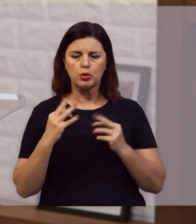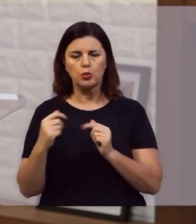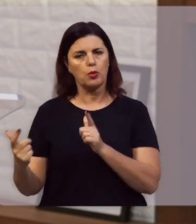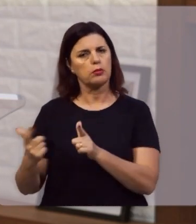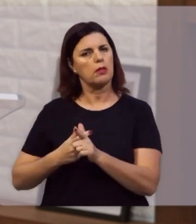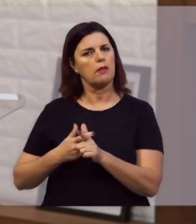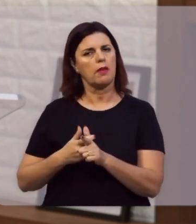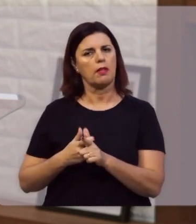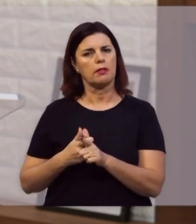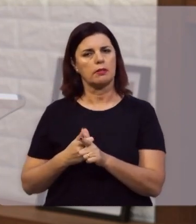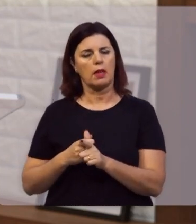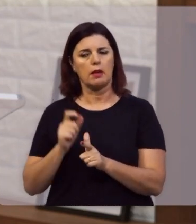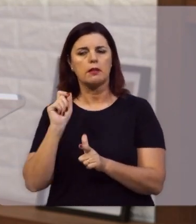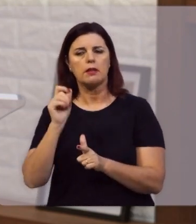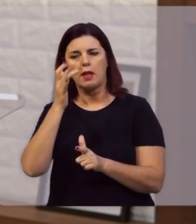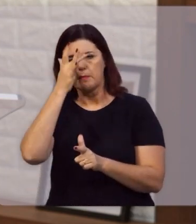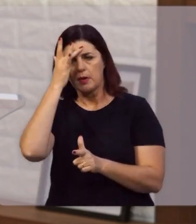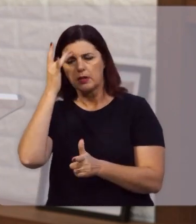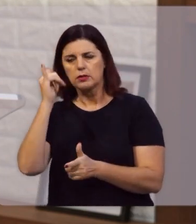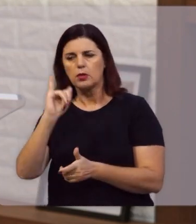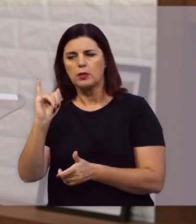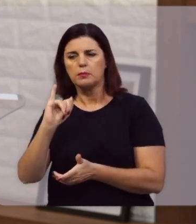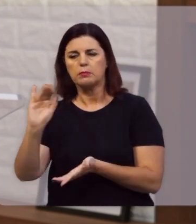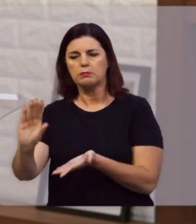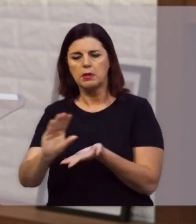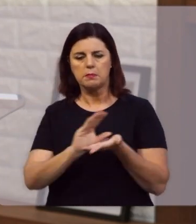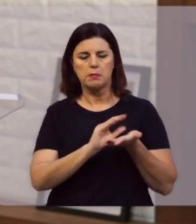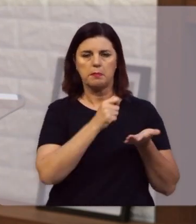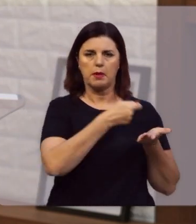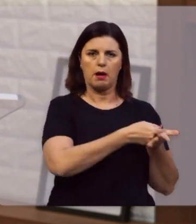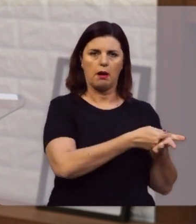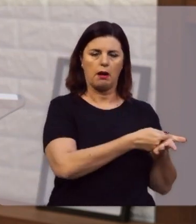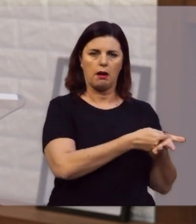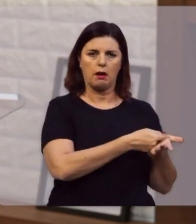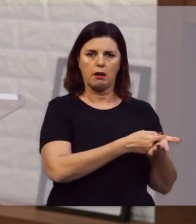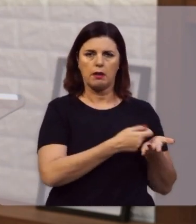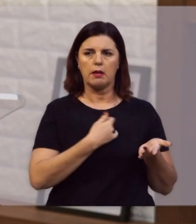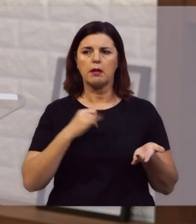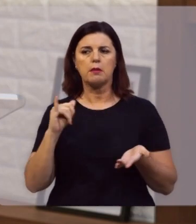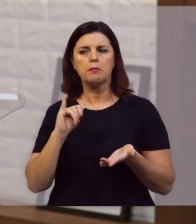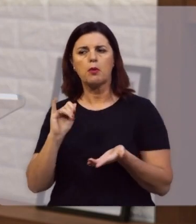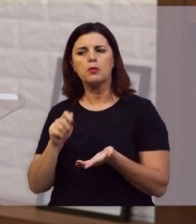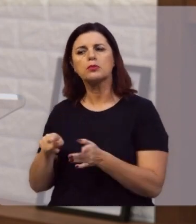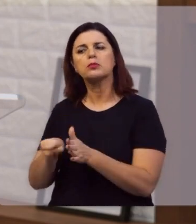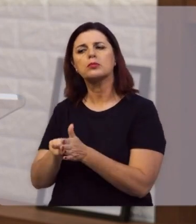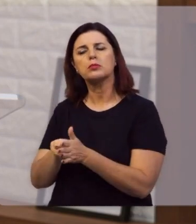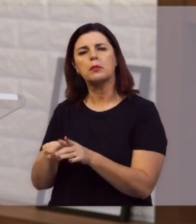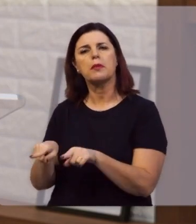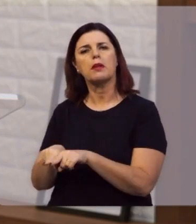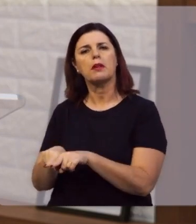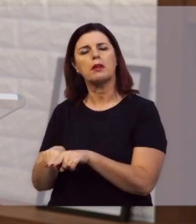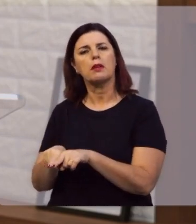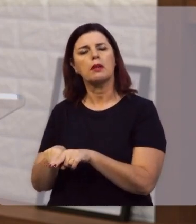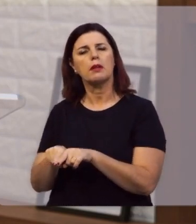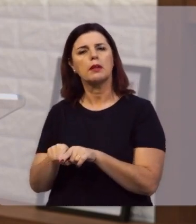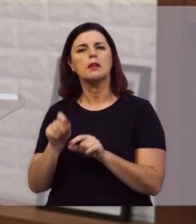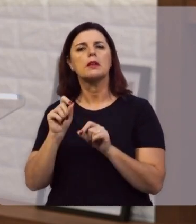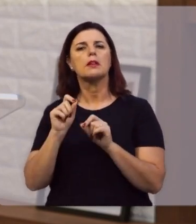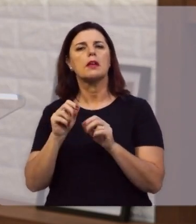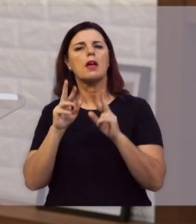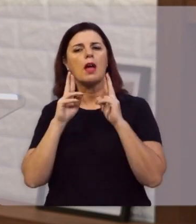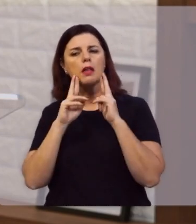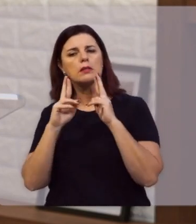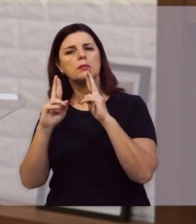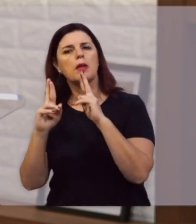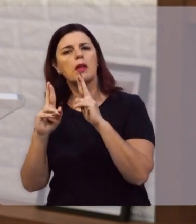que lhes é devido a quem tributo tributo a quem imposto imposto a